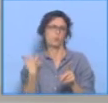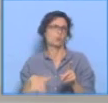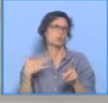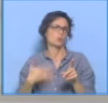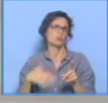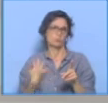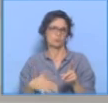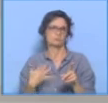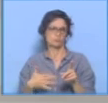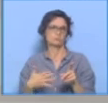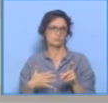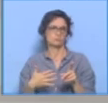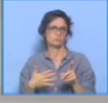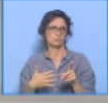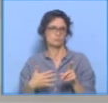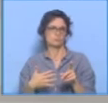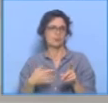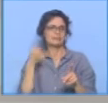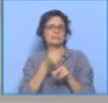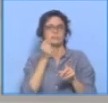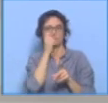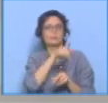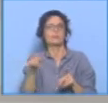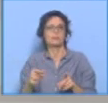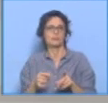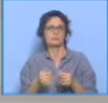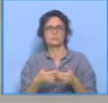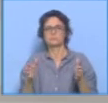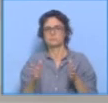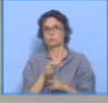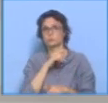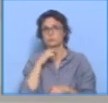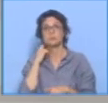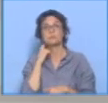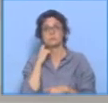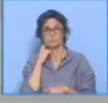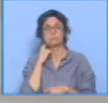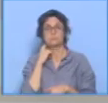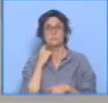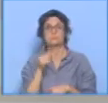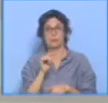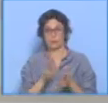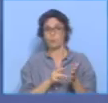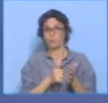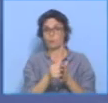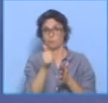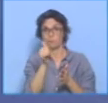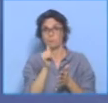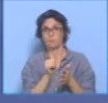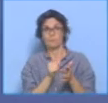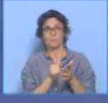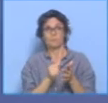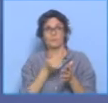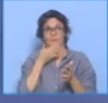para os sacerdotes E para os biblistas de hoje também. e diáconos, para os biblistas também, que